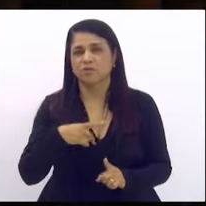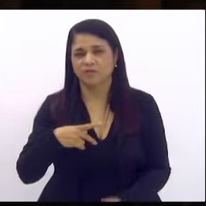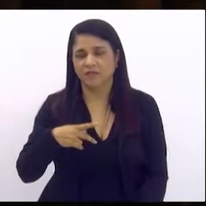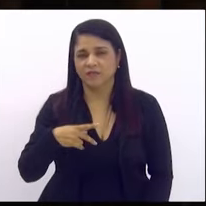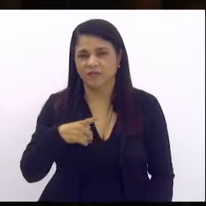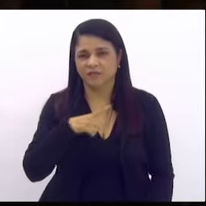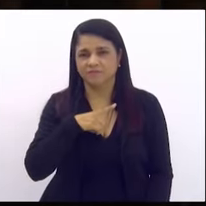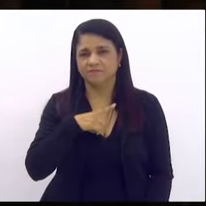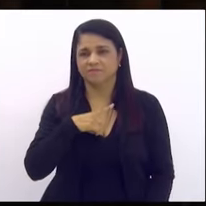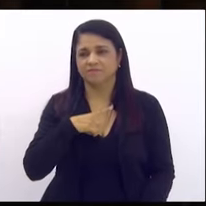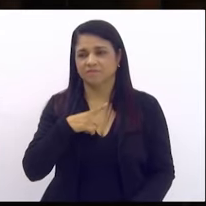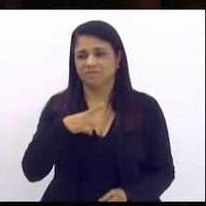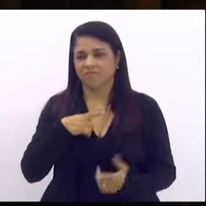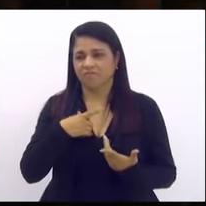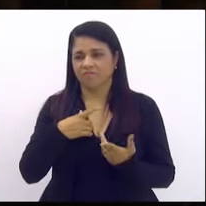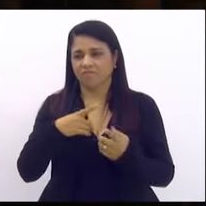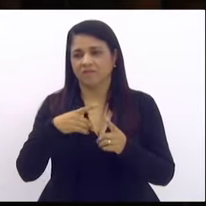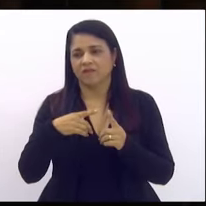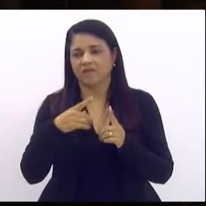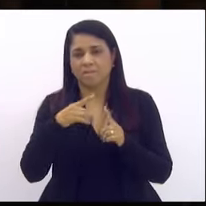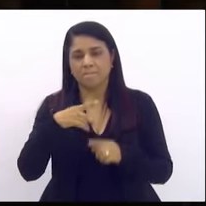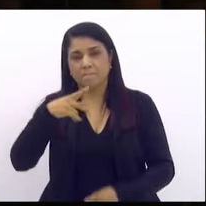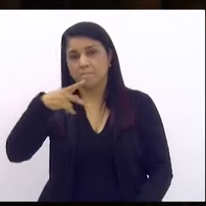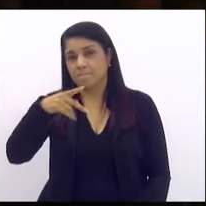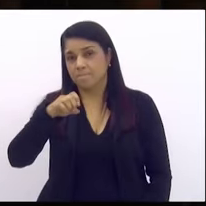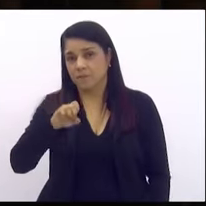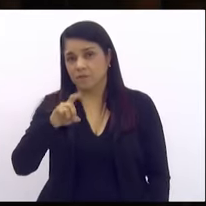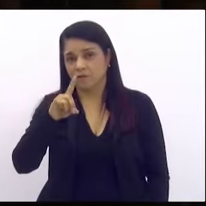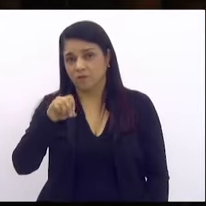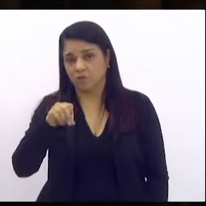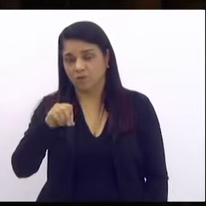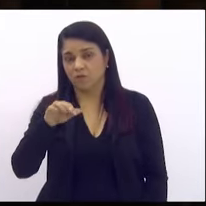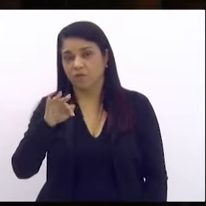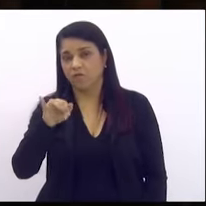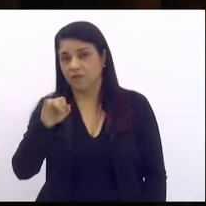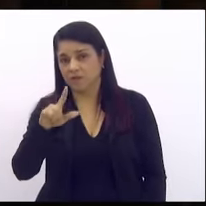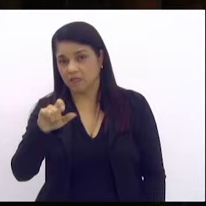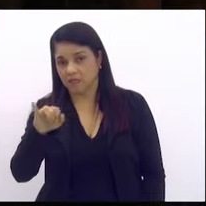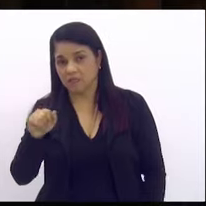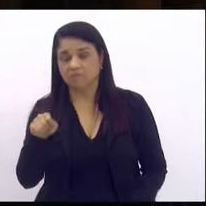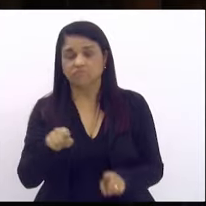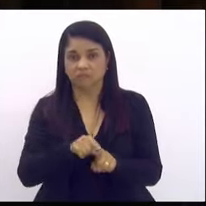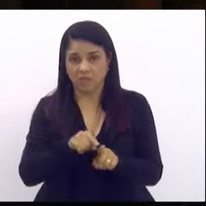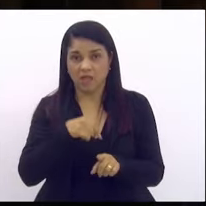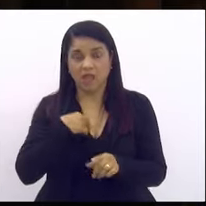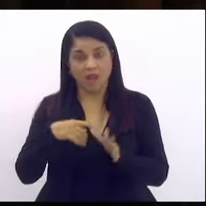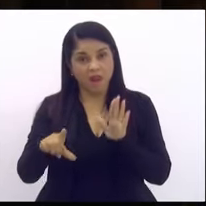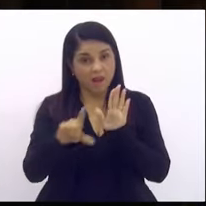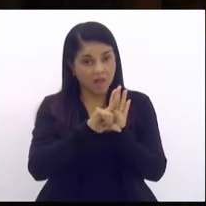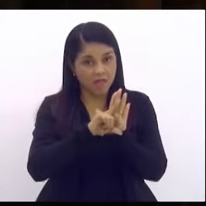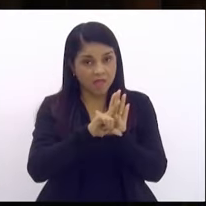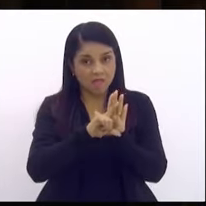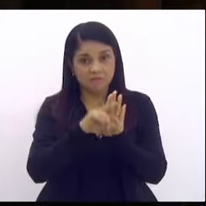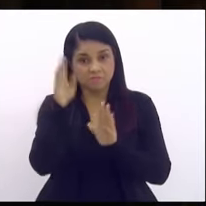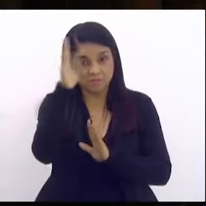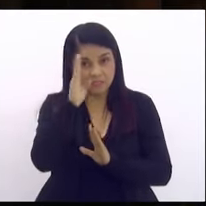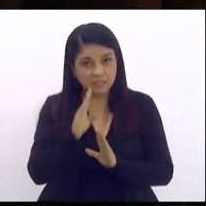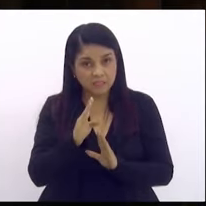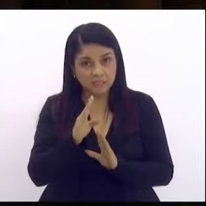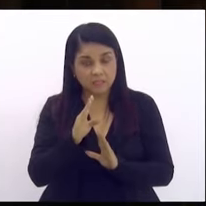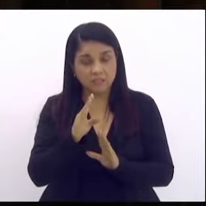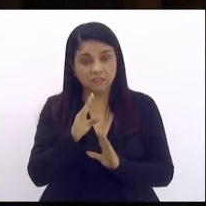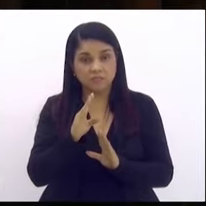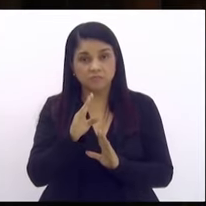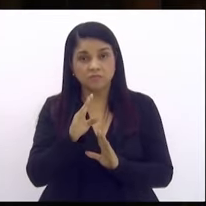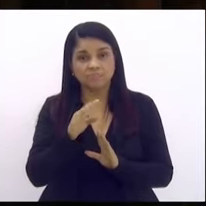inclusive crimes que hoje o o as leis brasileiras estão com as mãos atadas estão